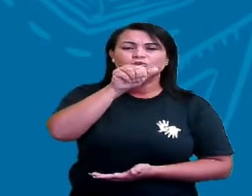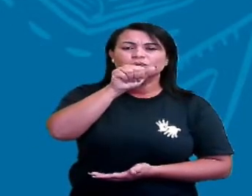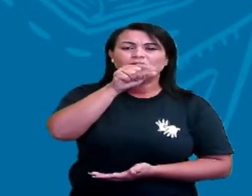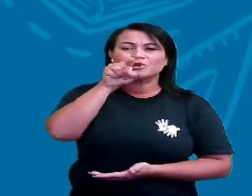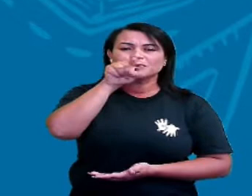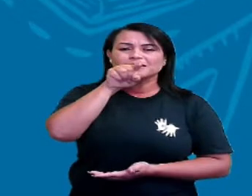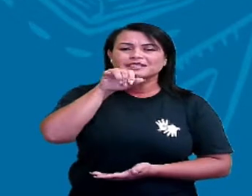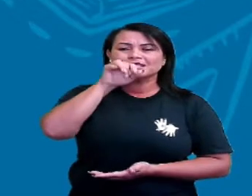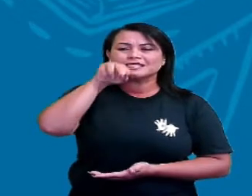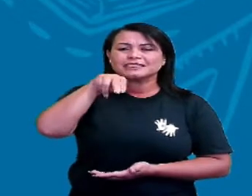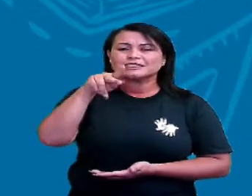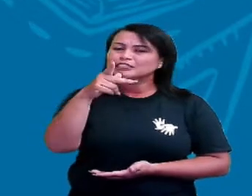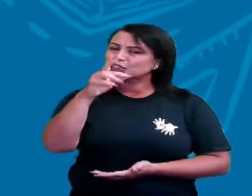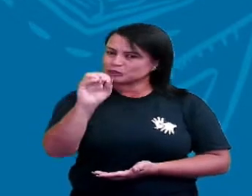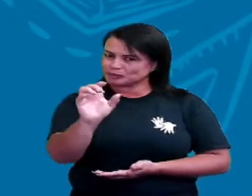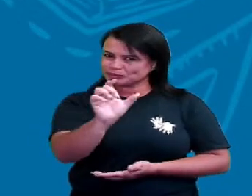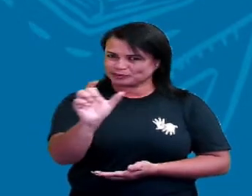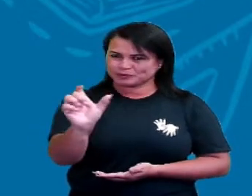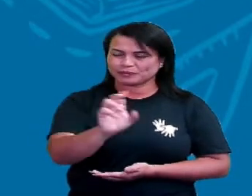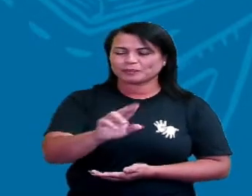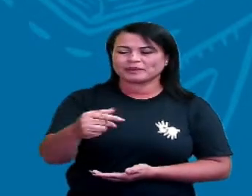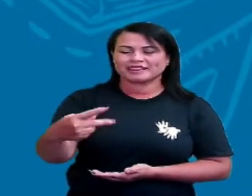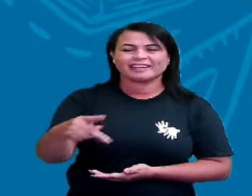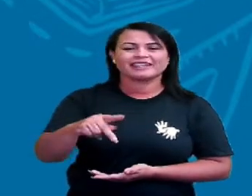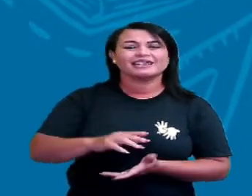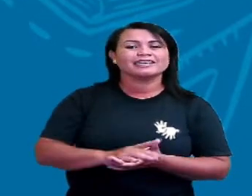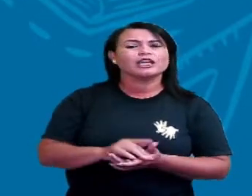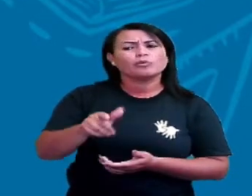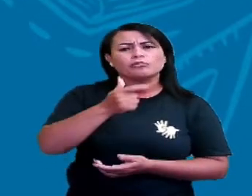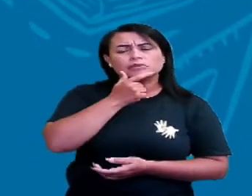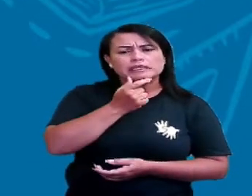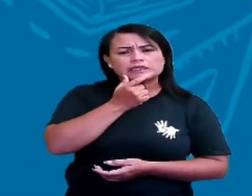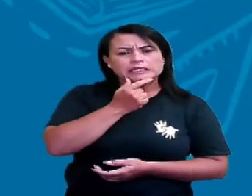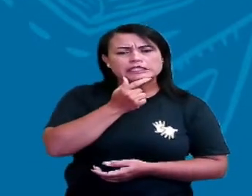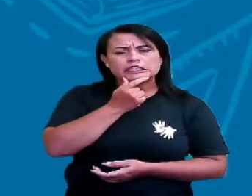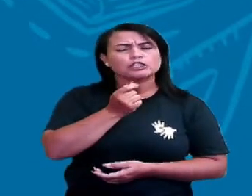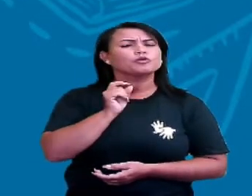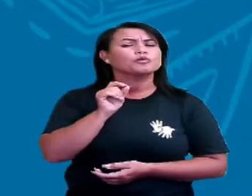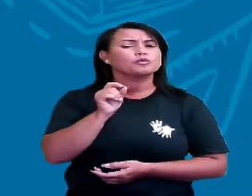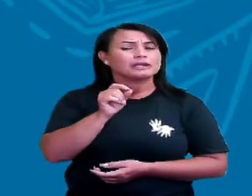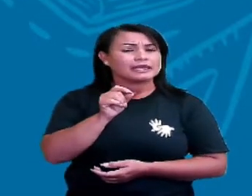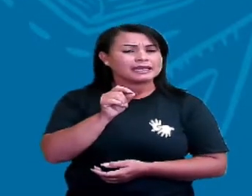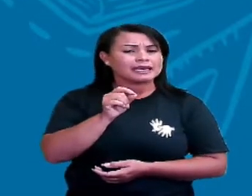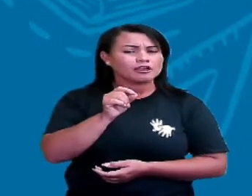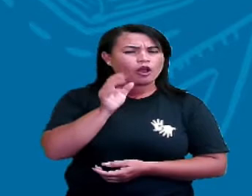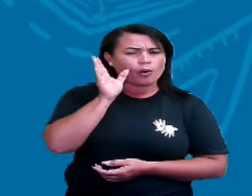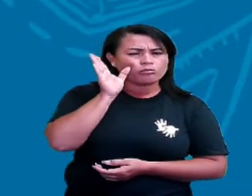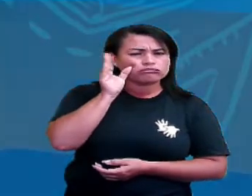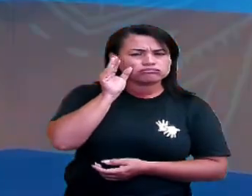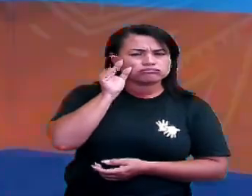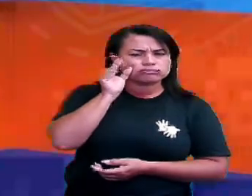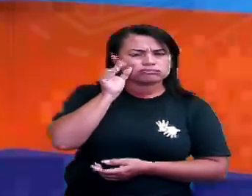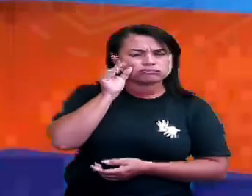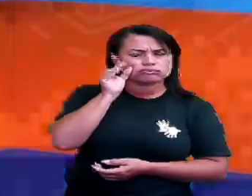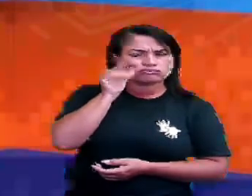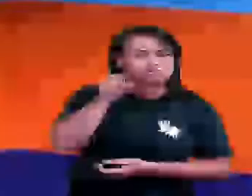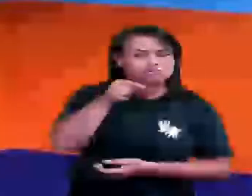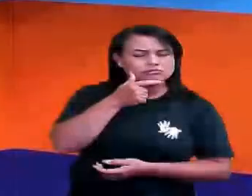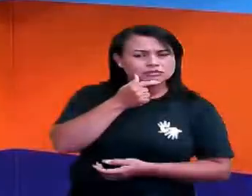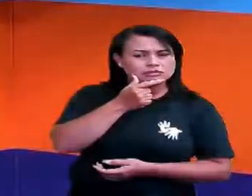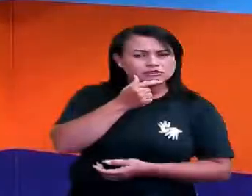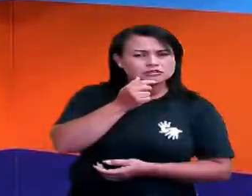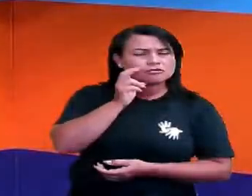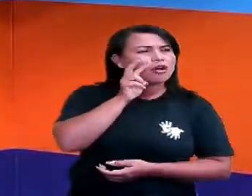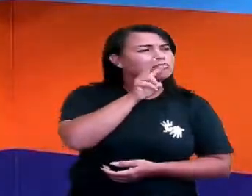Joãozinho. Isso mesmo, o nome dele é Joãozinho. Joãozinho era um menino muito curioso. Ele